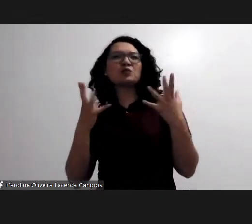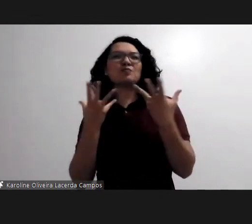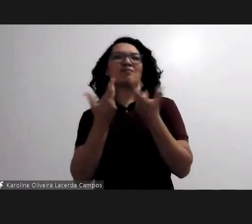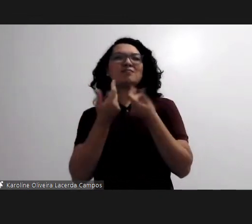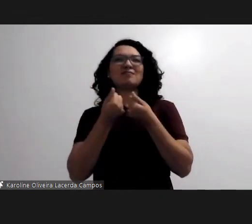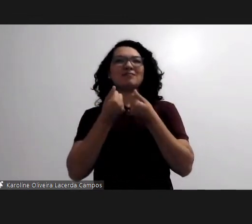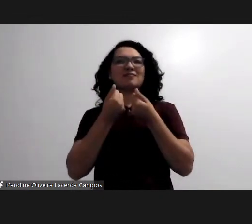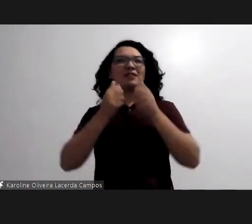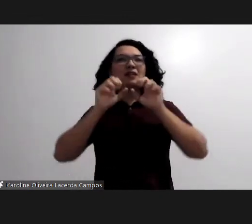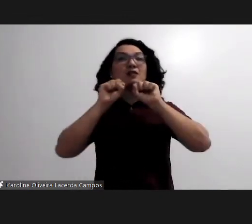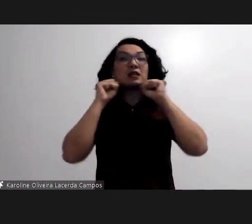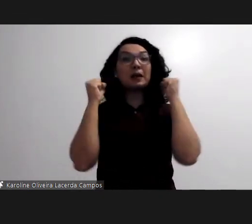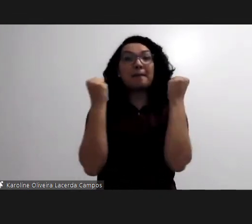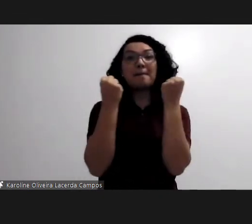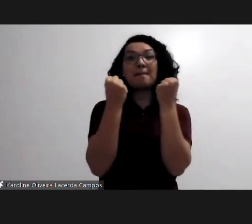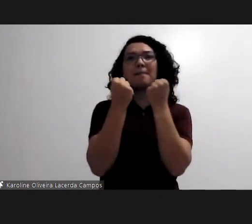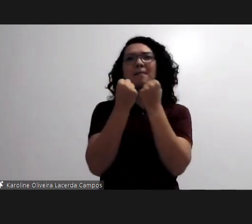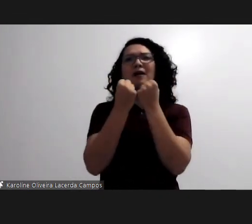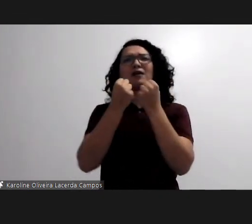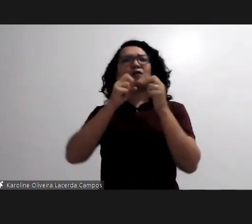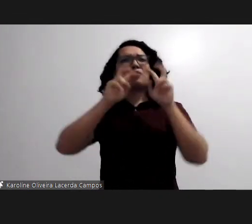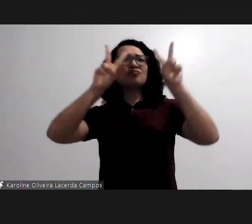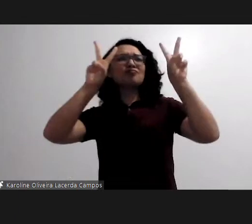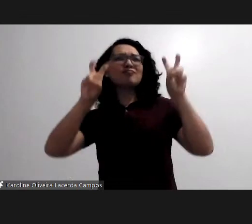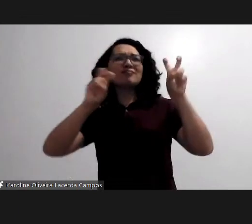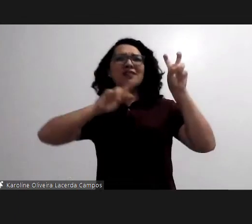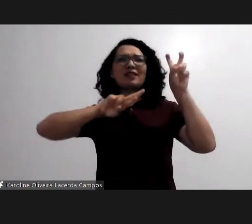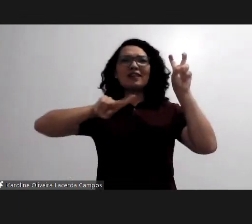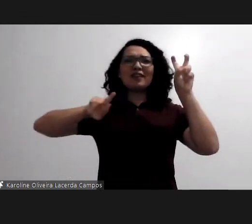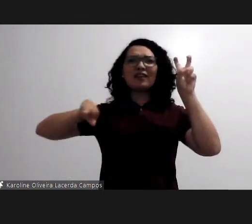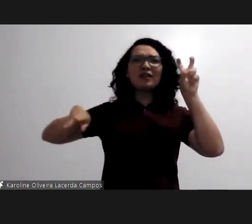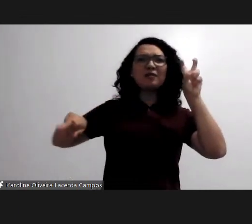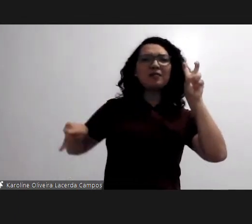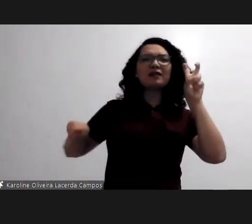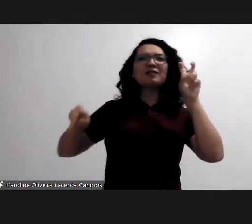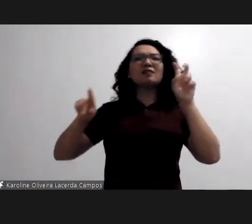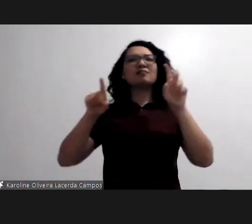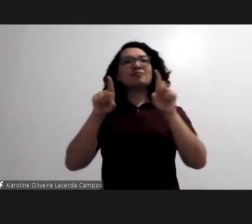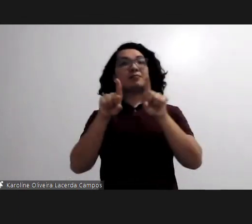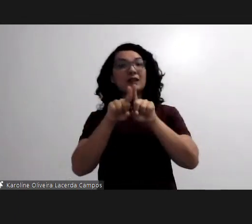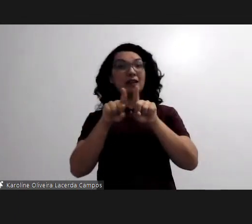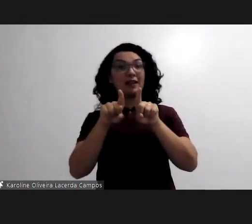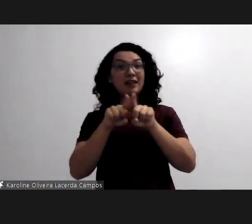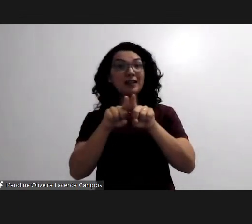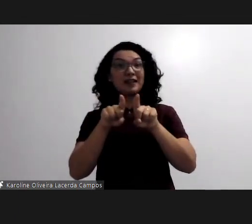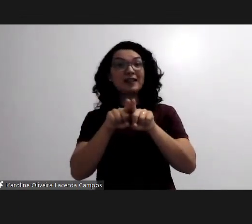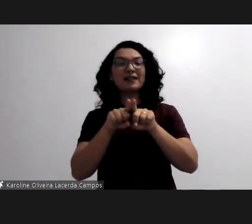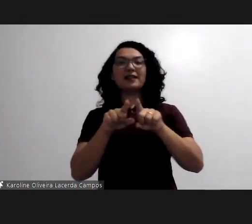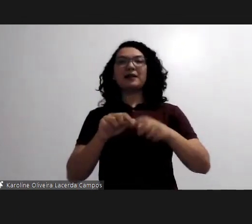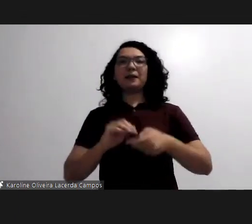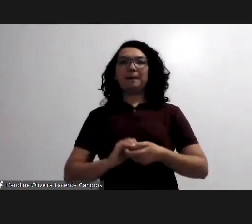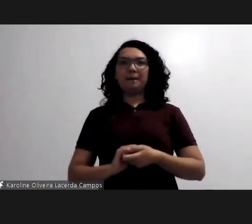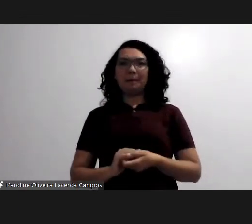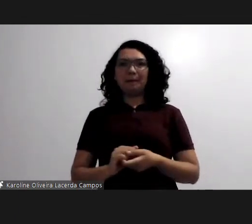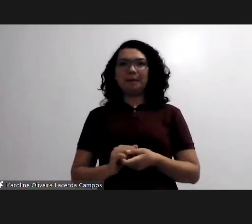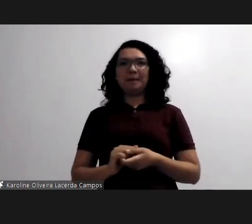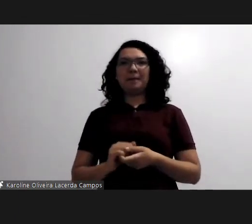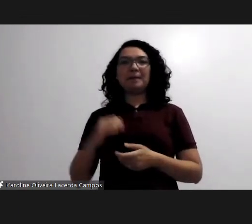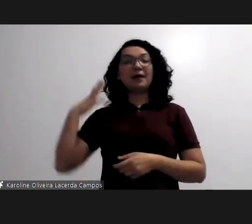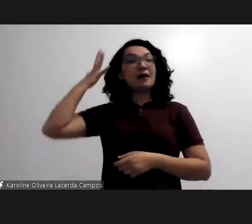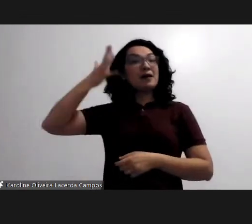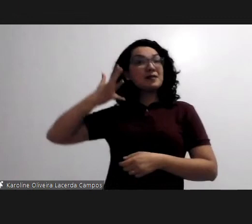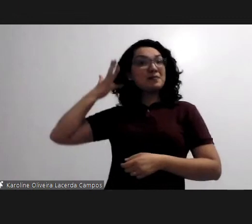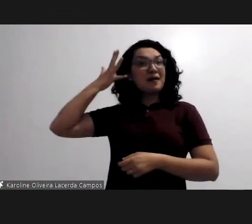as sessões temáticas livres, especiais e também nos diálogos